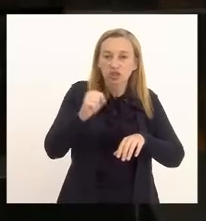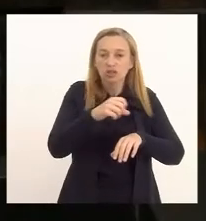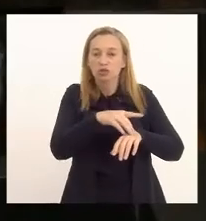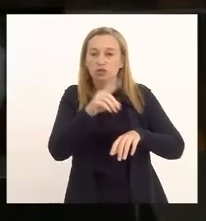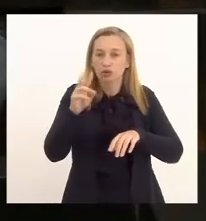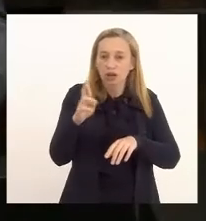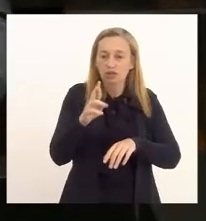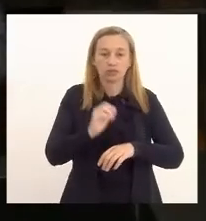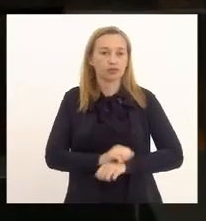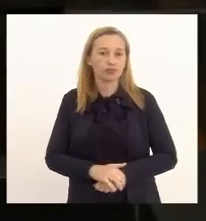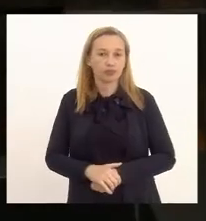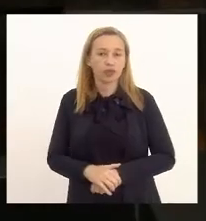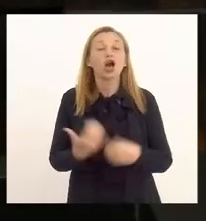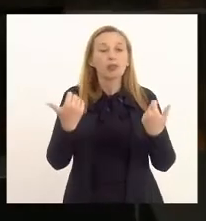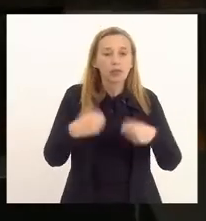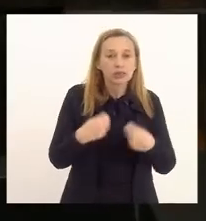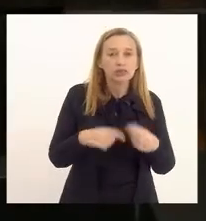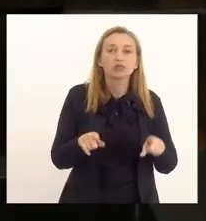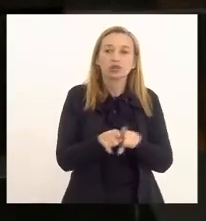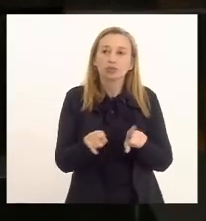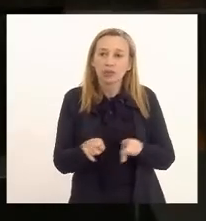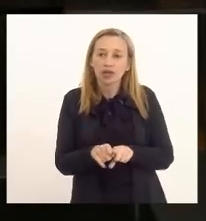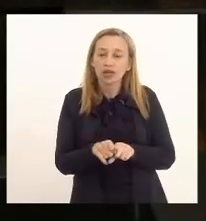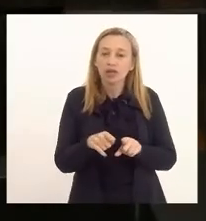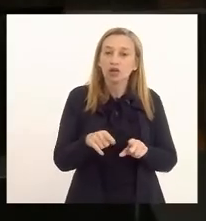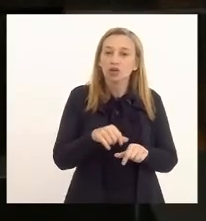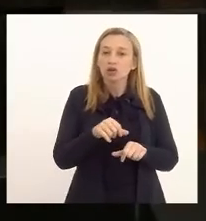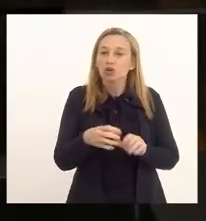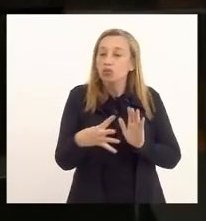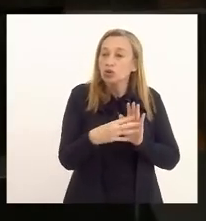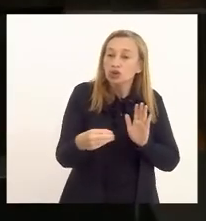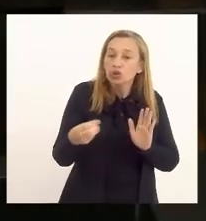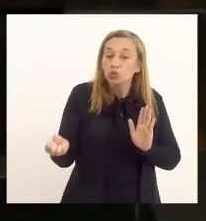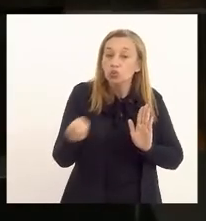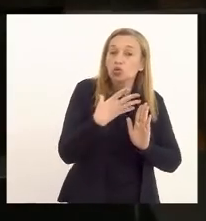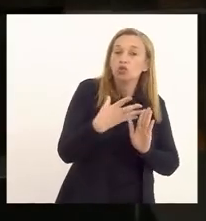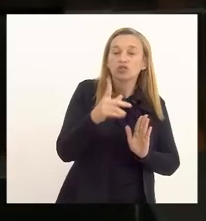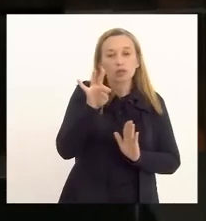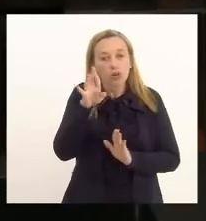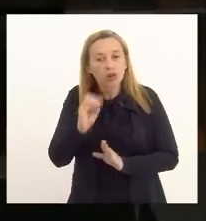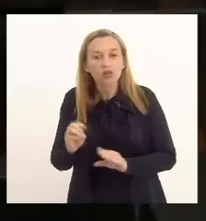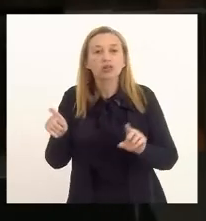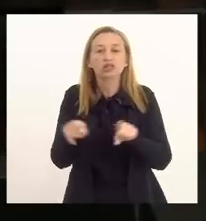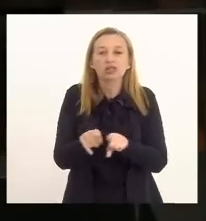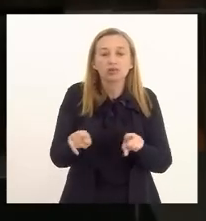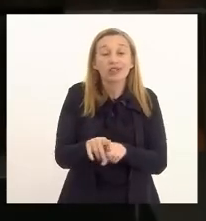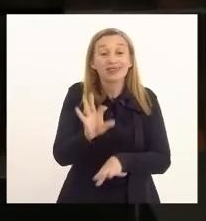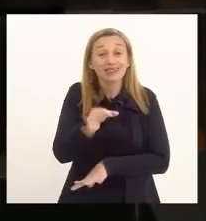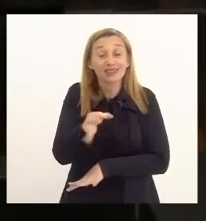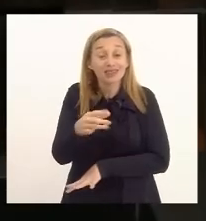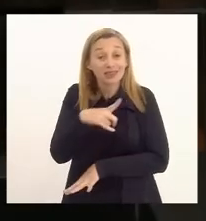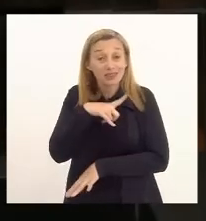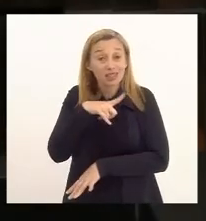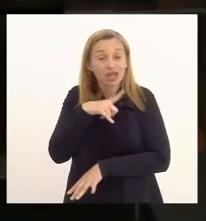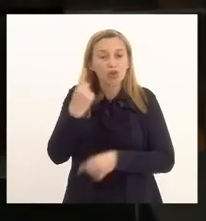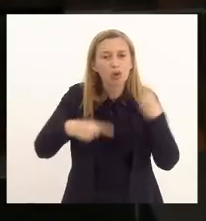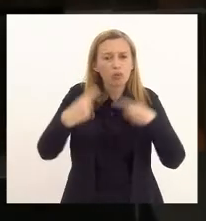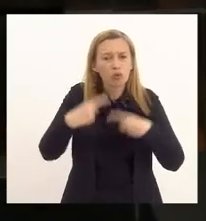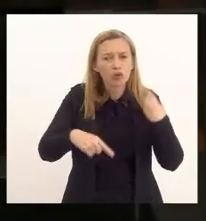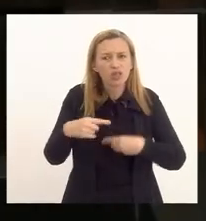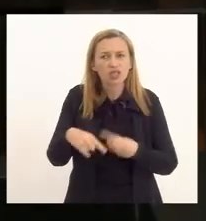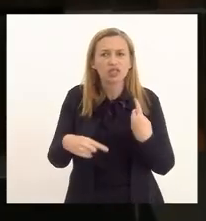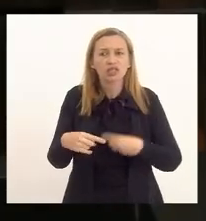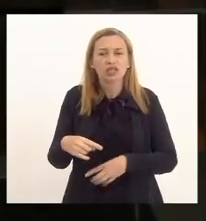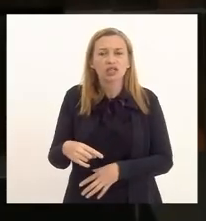doutorado. Precisamos, com isso, também modernizar os laboratórios e precisamos também garantir uma política de